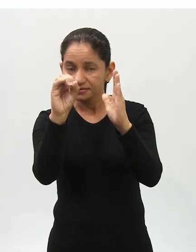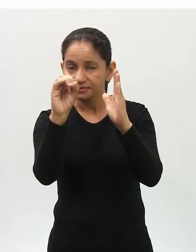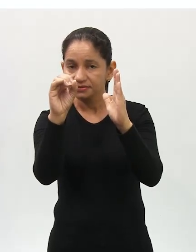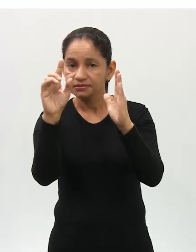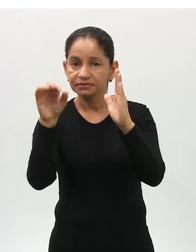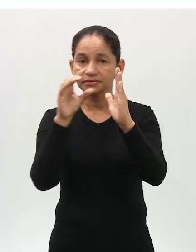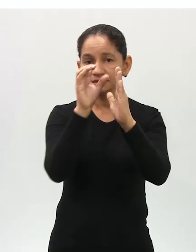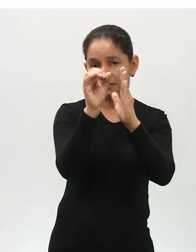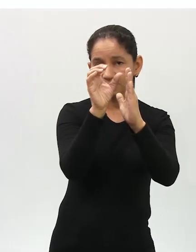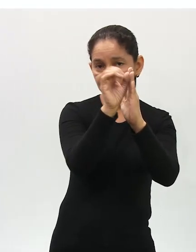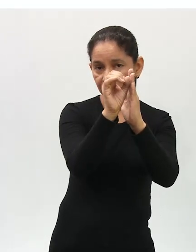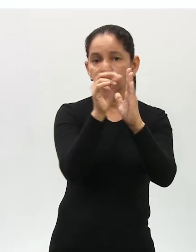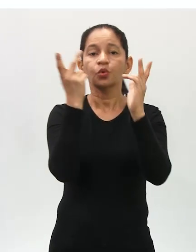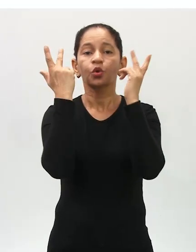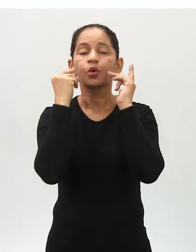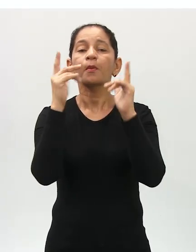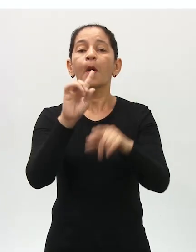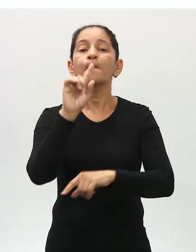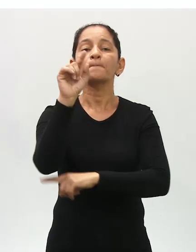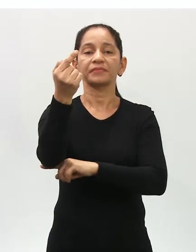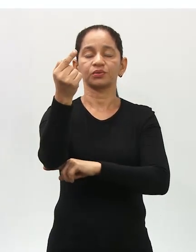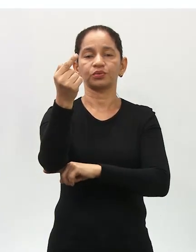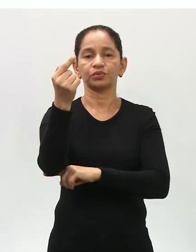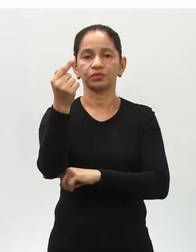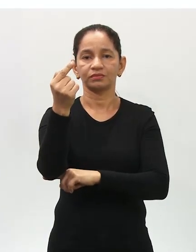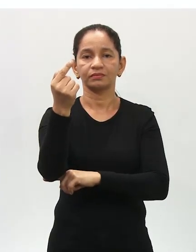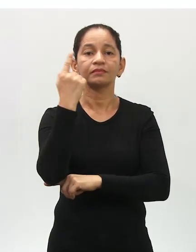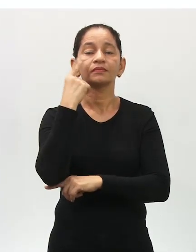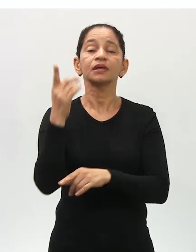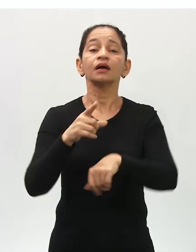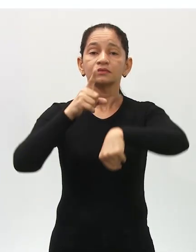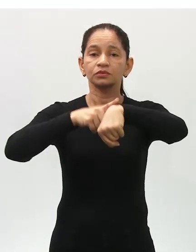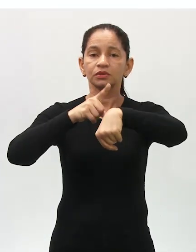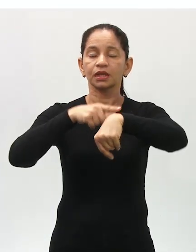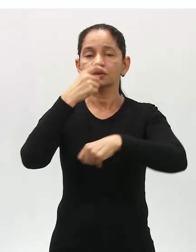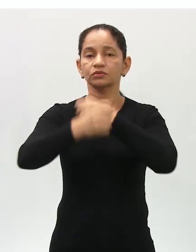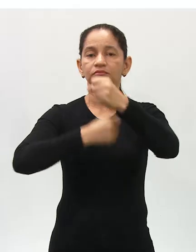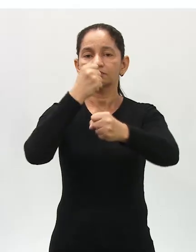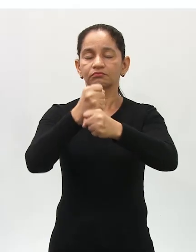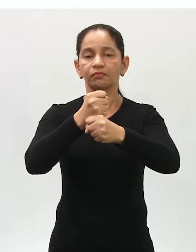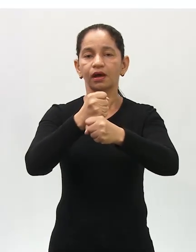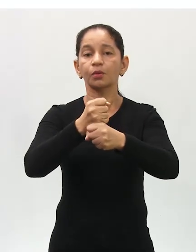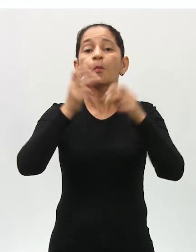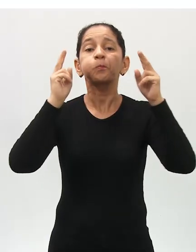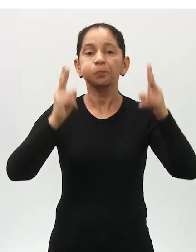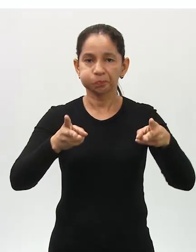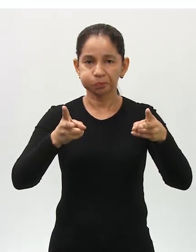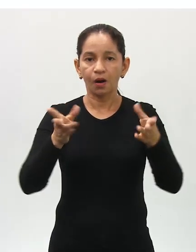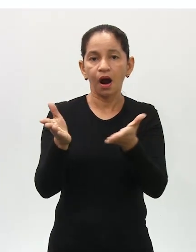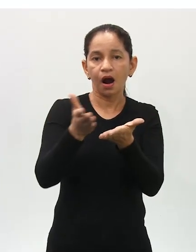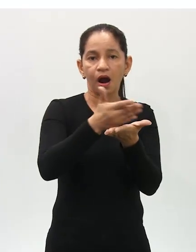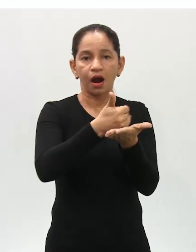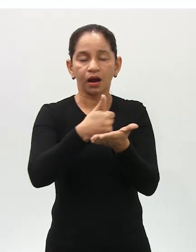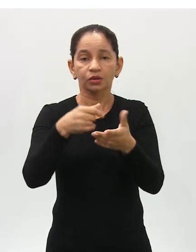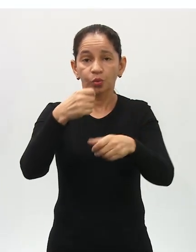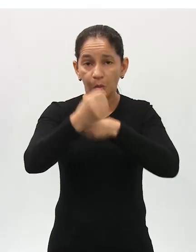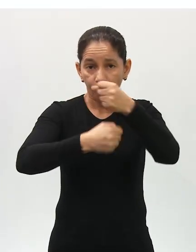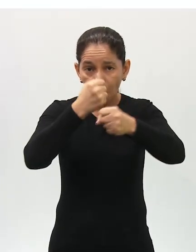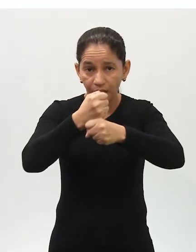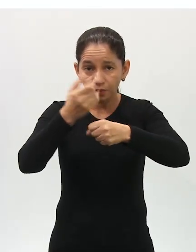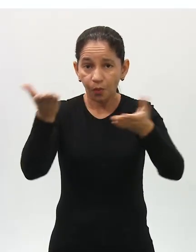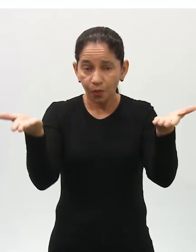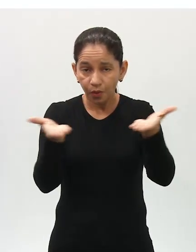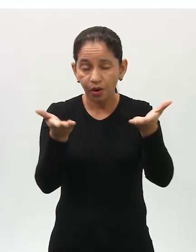10.000, tá? 10.00, que é recursos arrecadados no exercício de origem da União,